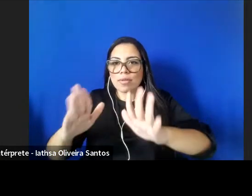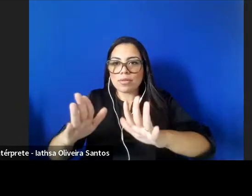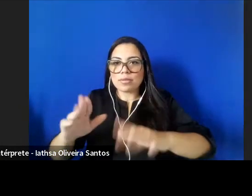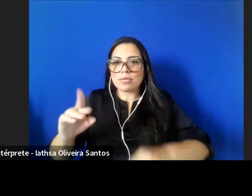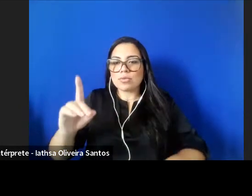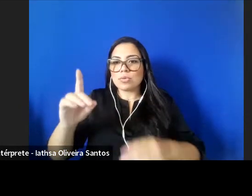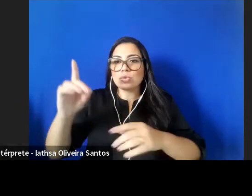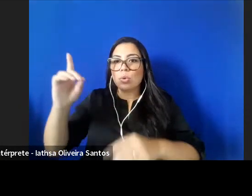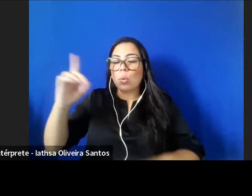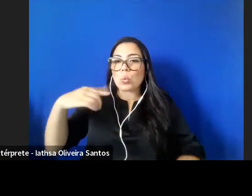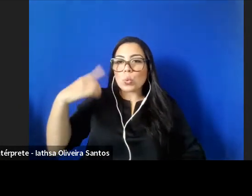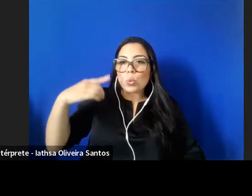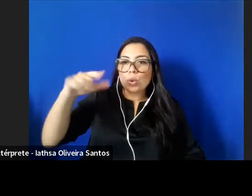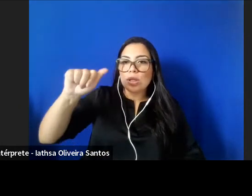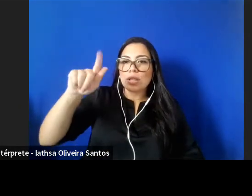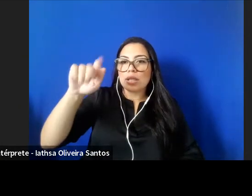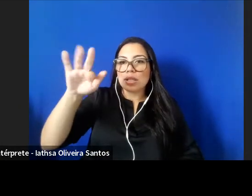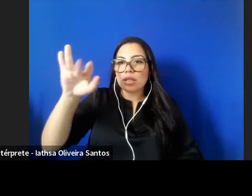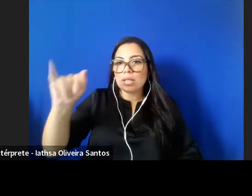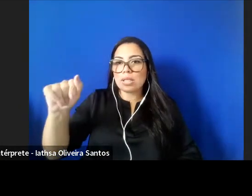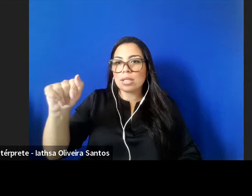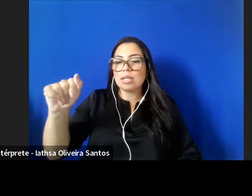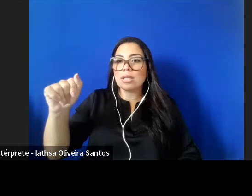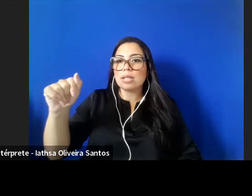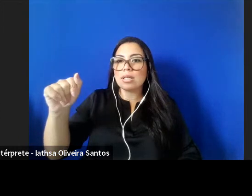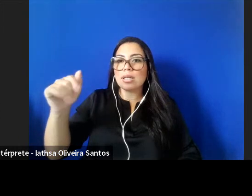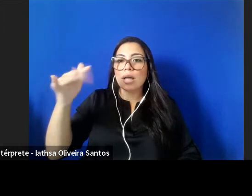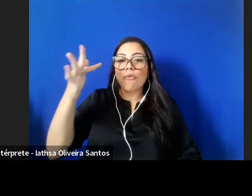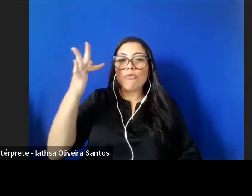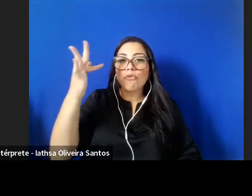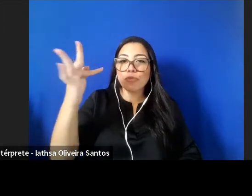Adriana é doutora em Direito Público e Filosofia